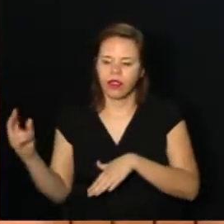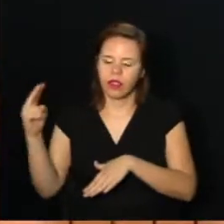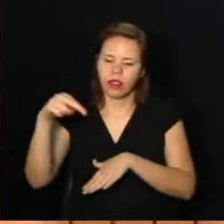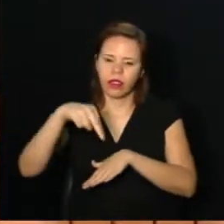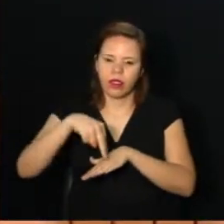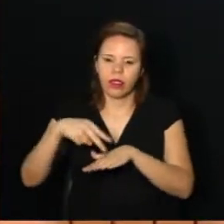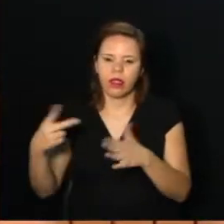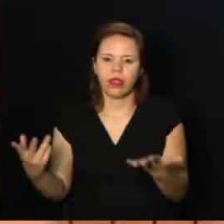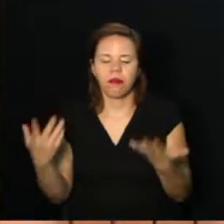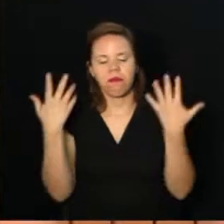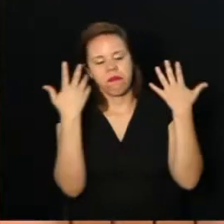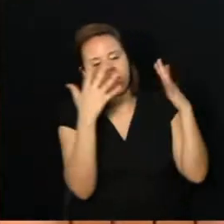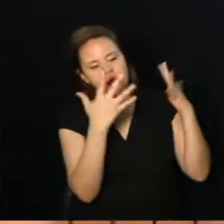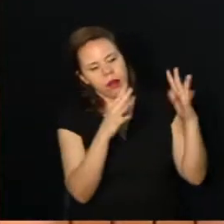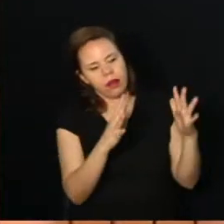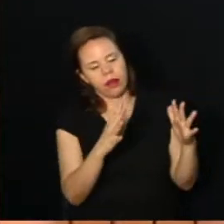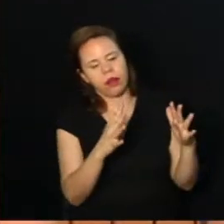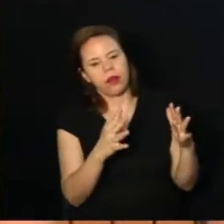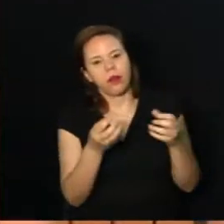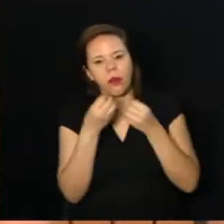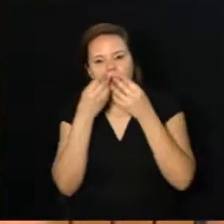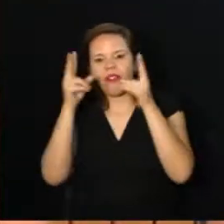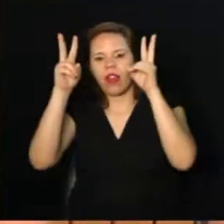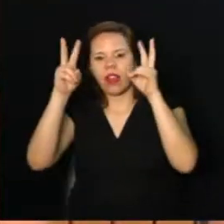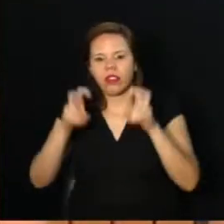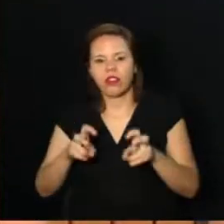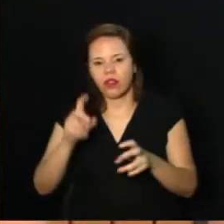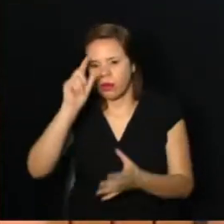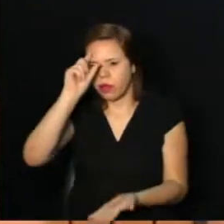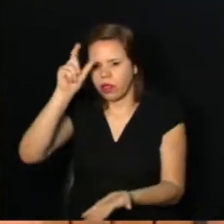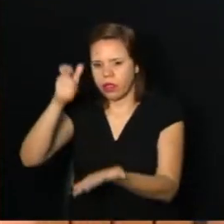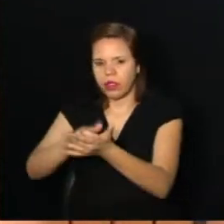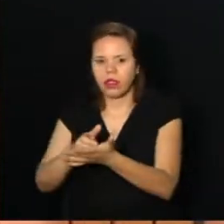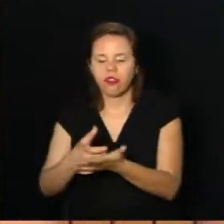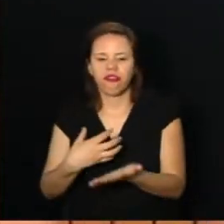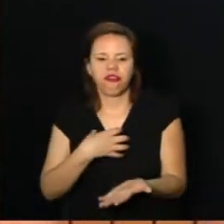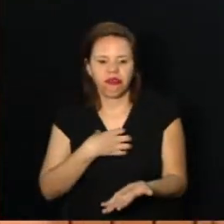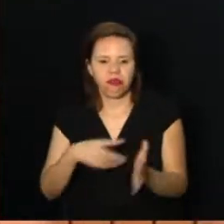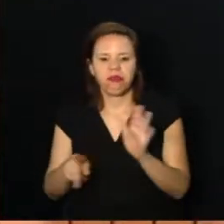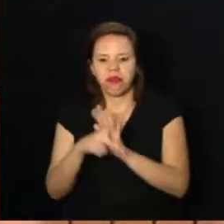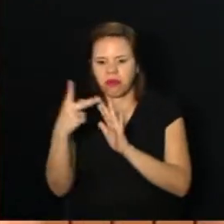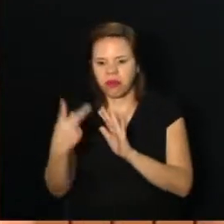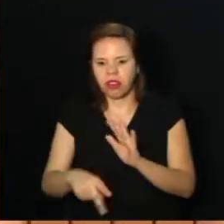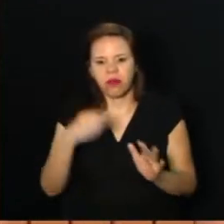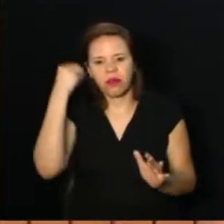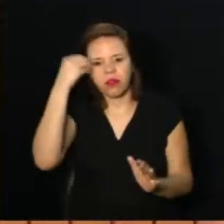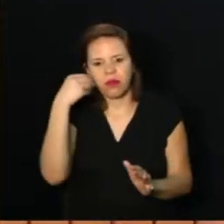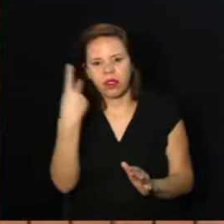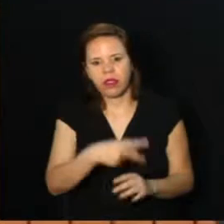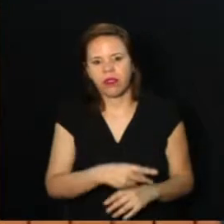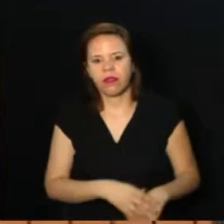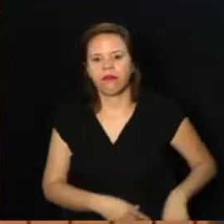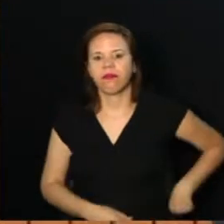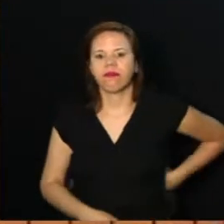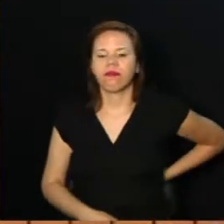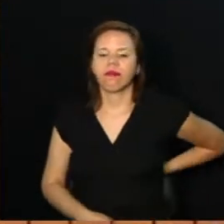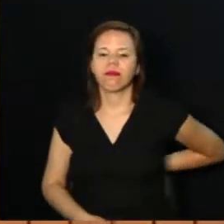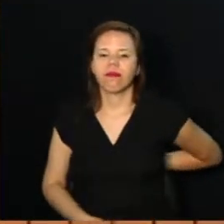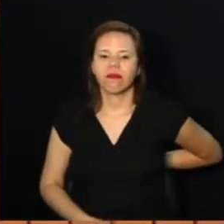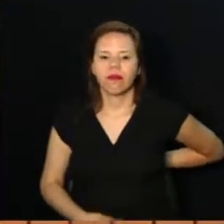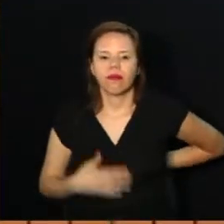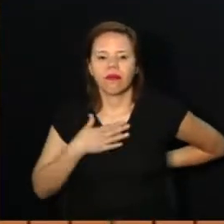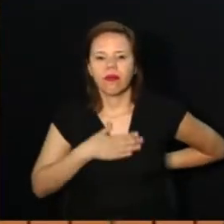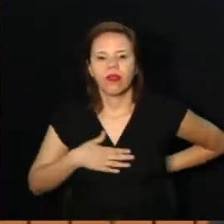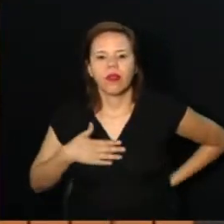principalmente, parabéns por falar da dislexia com tamanha propriedade. É um